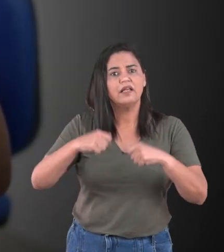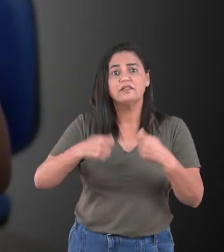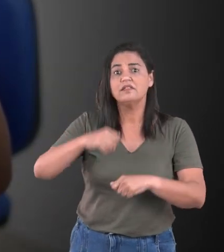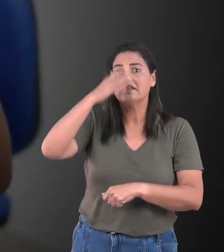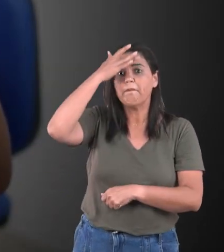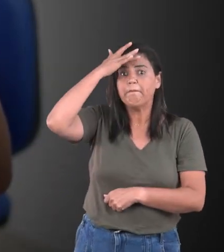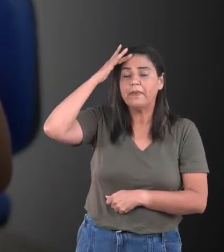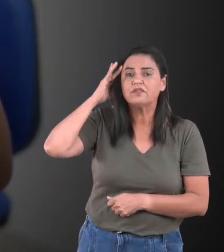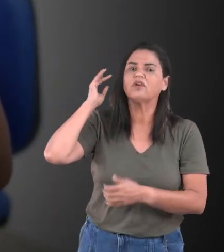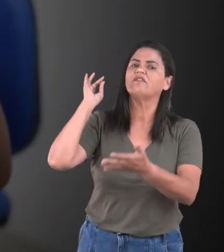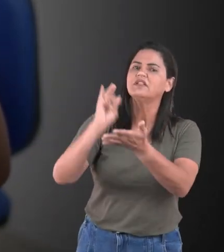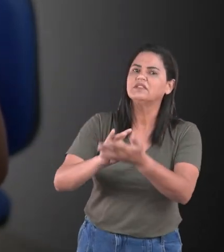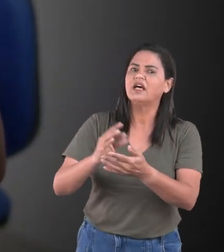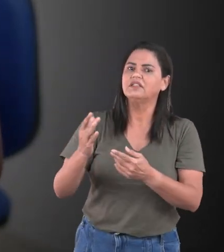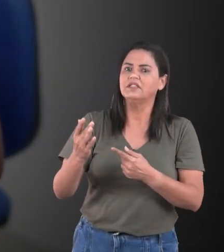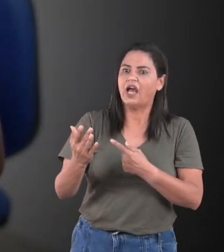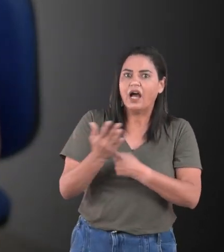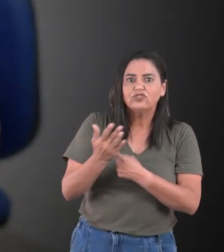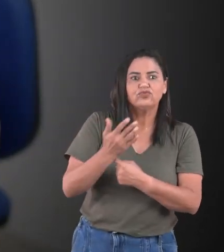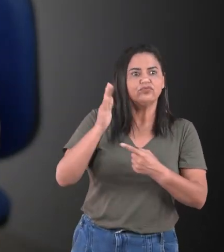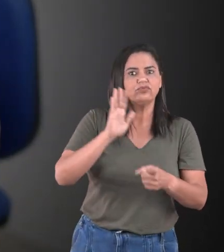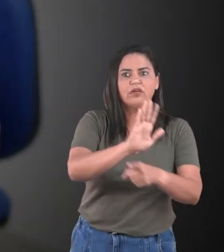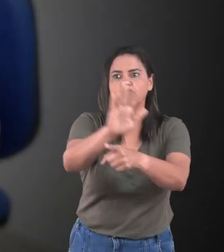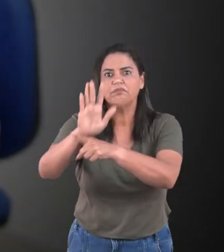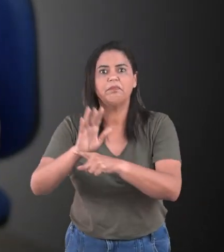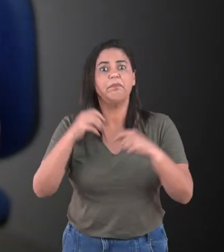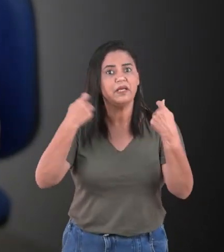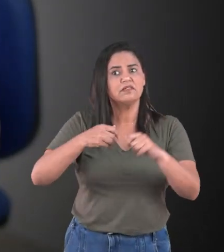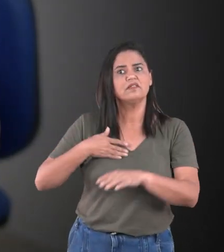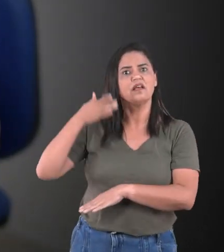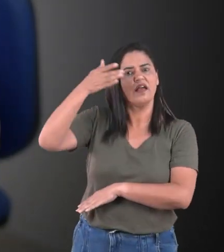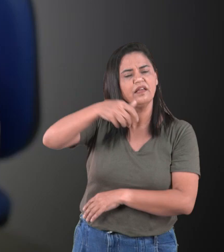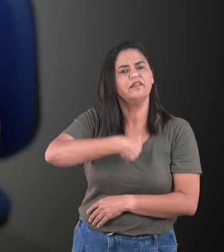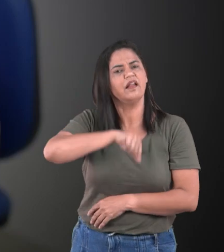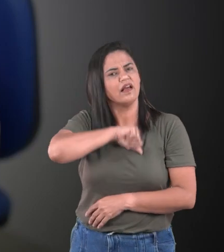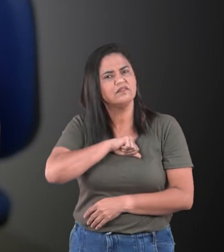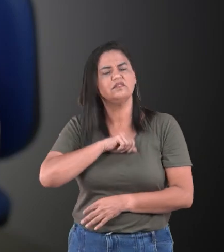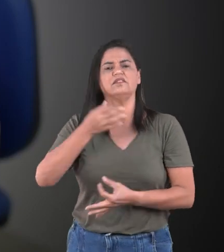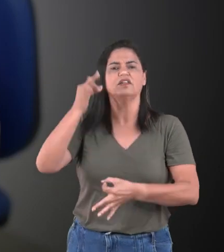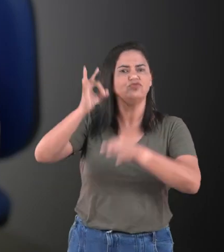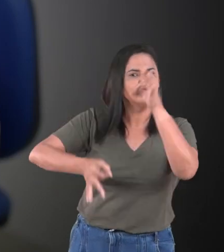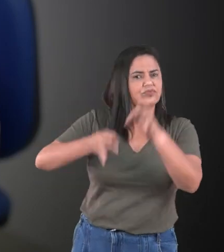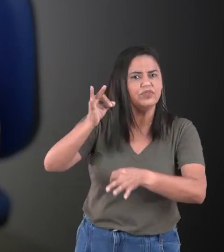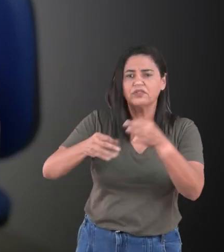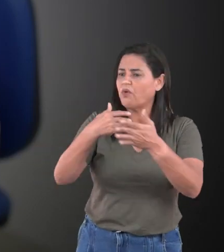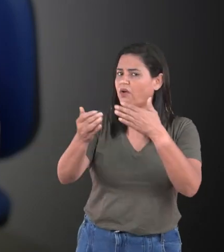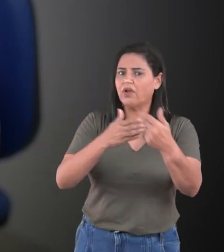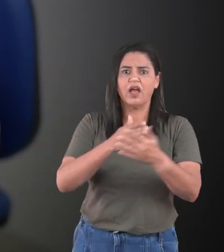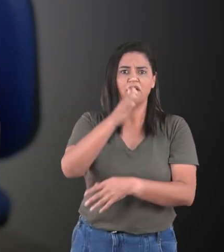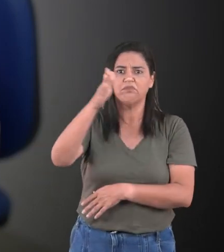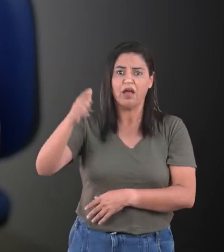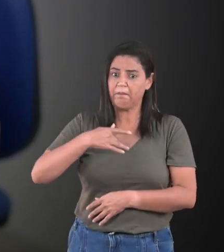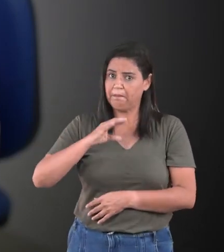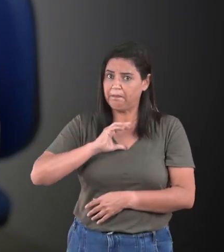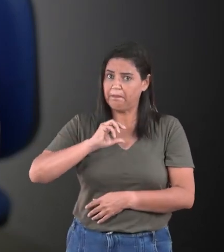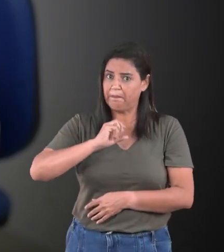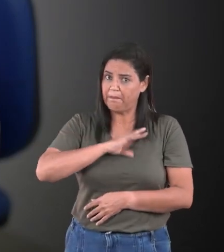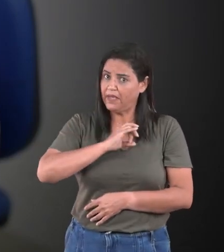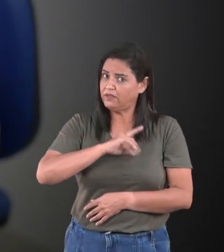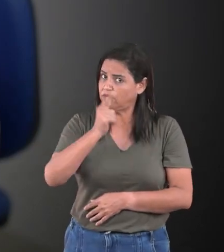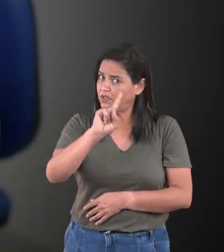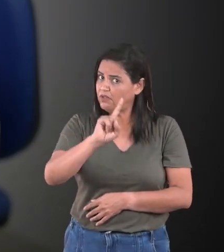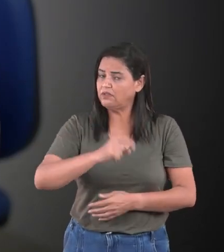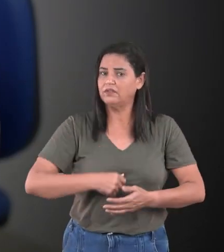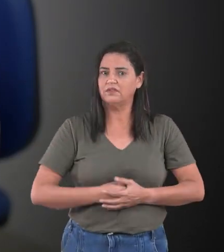revelar. Procurar assim, umas pessoas que ajudem a fazer o BO, se precisar ir para a delegacia, para o juiz, para